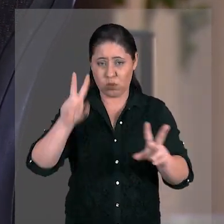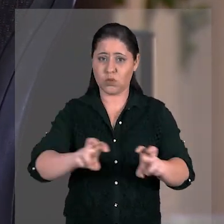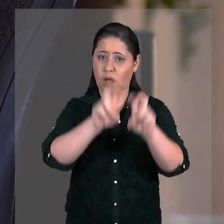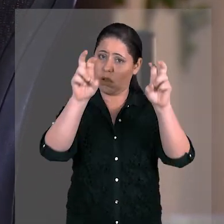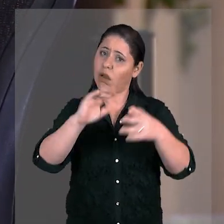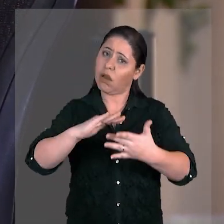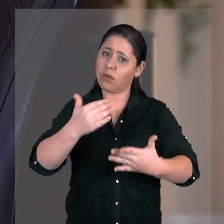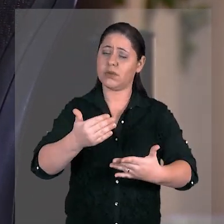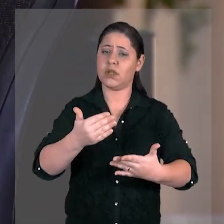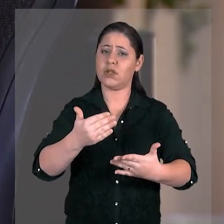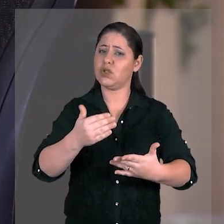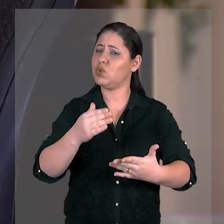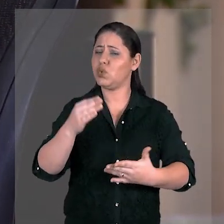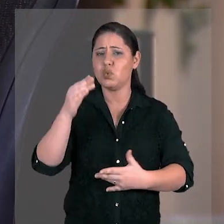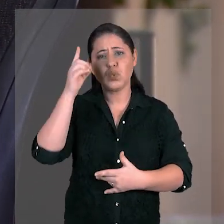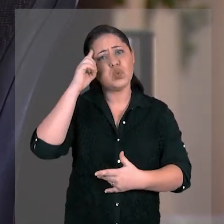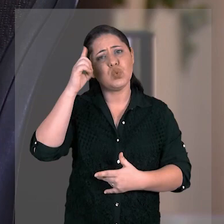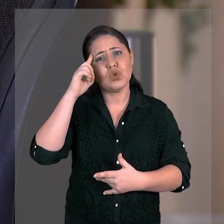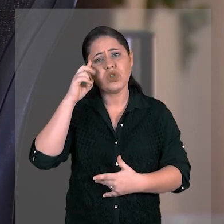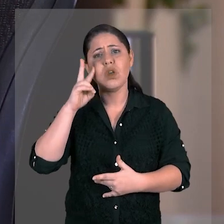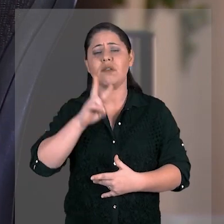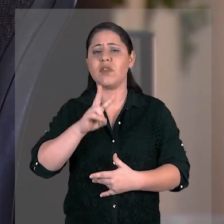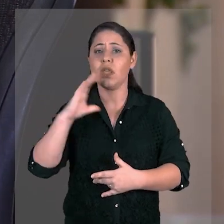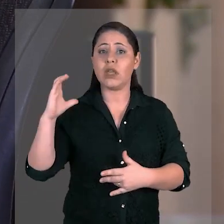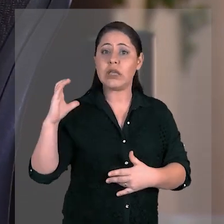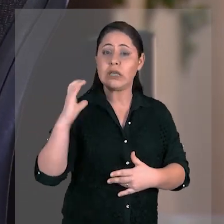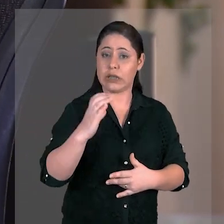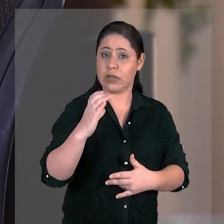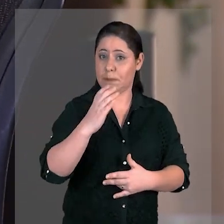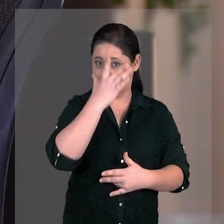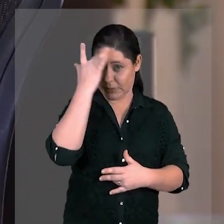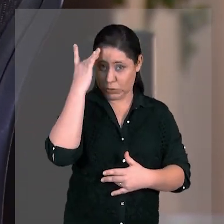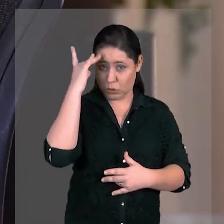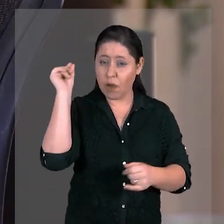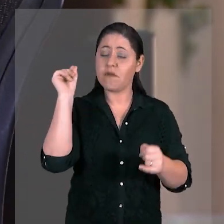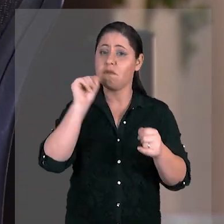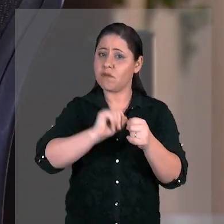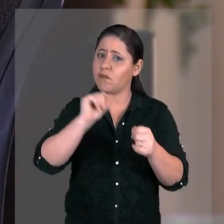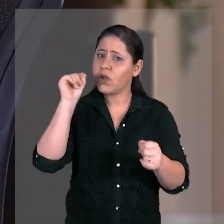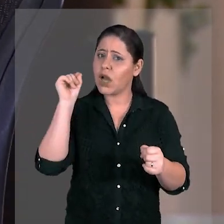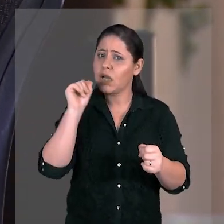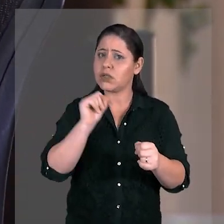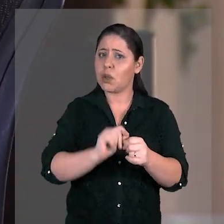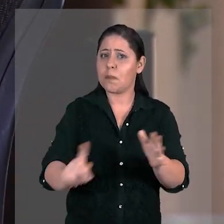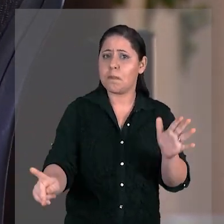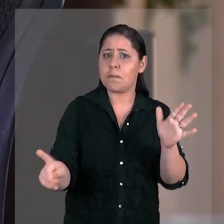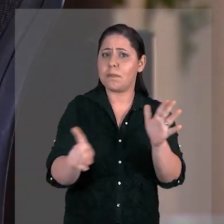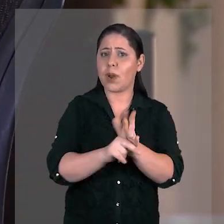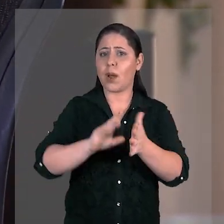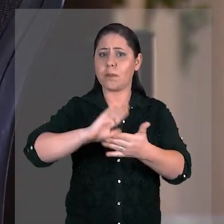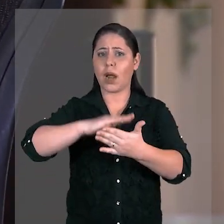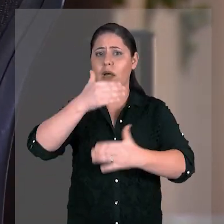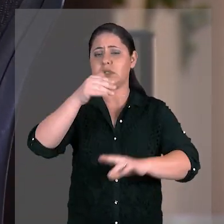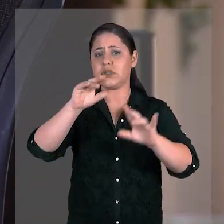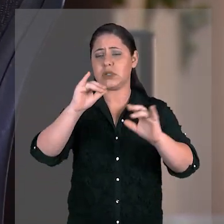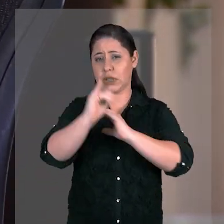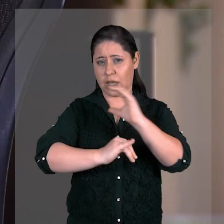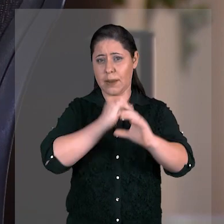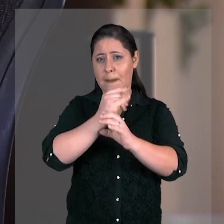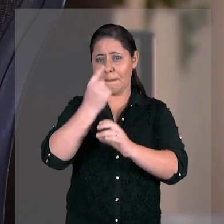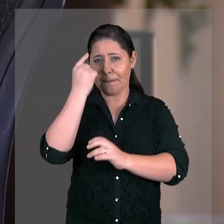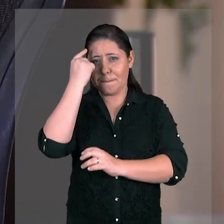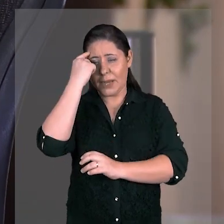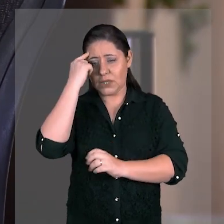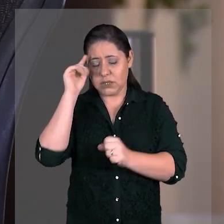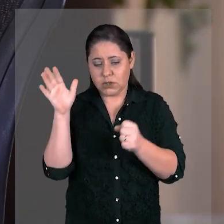vê todo o tempo são crimes praticados pela internet, a pessoa entende